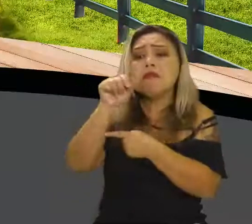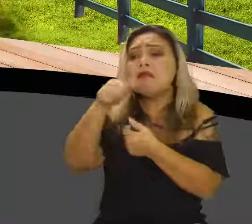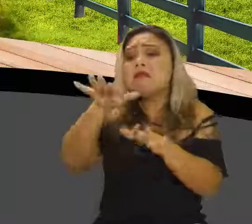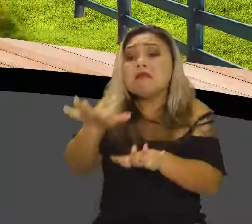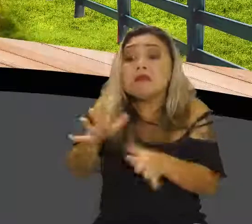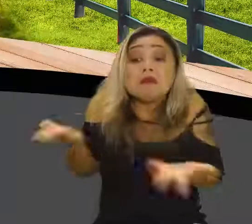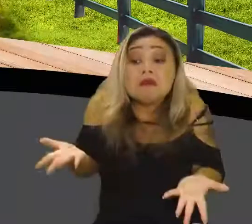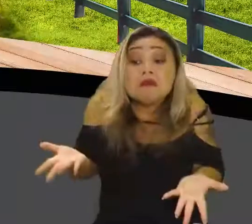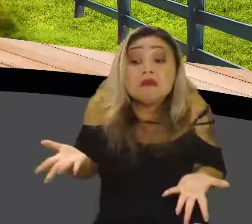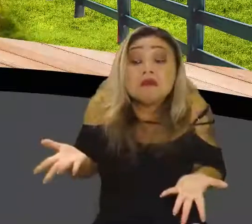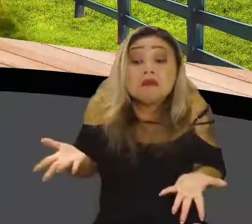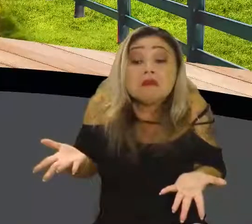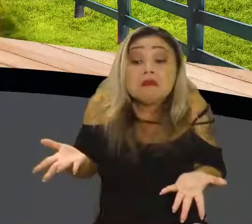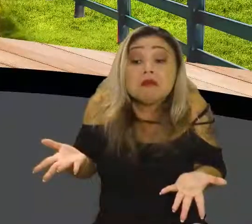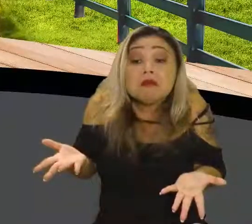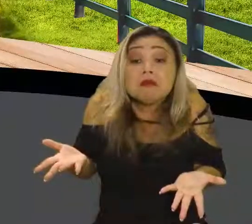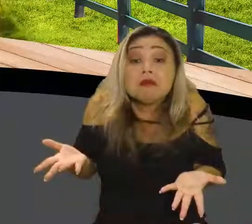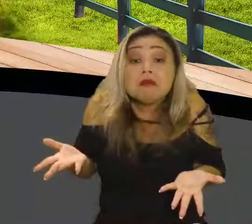professor.